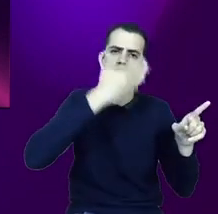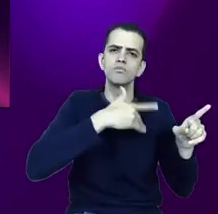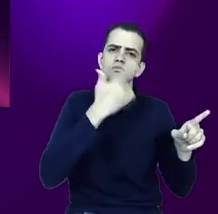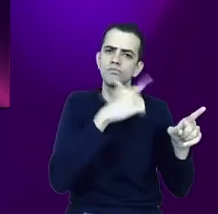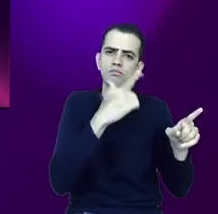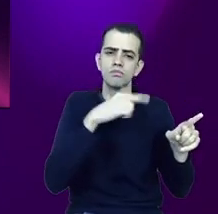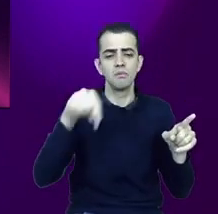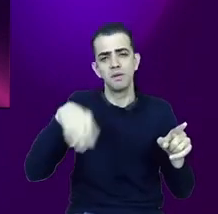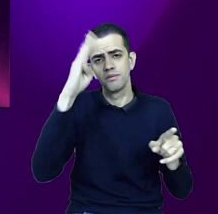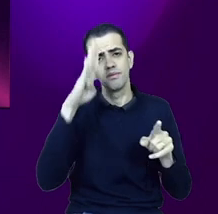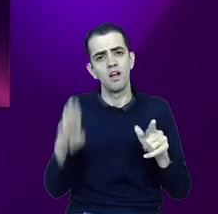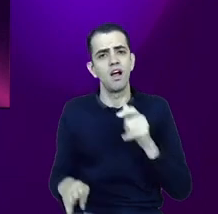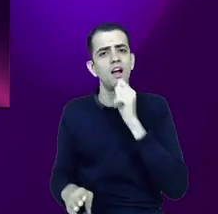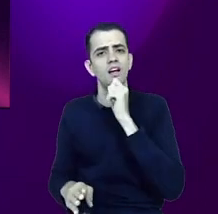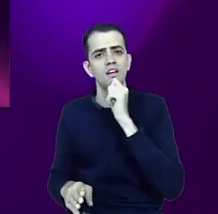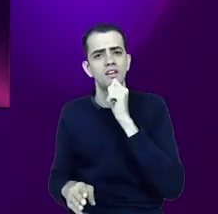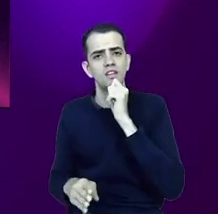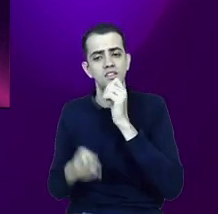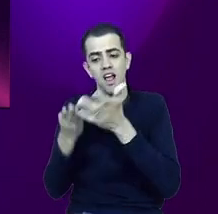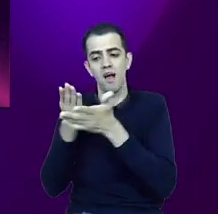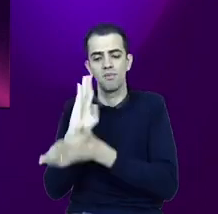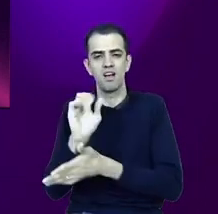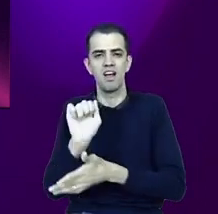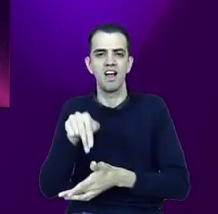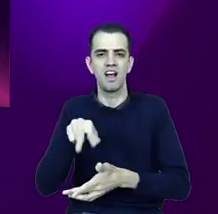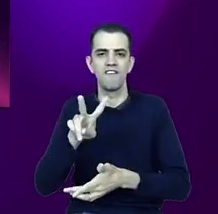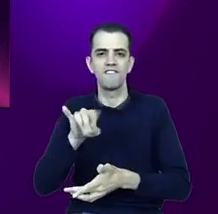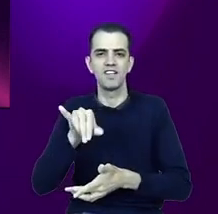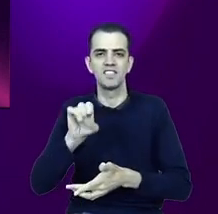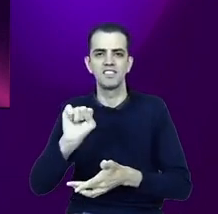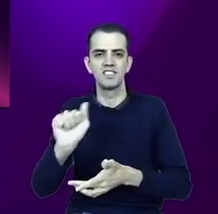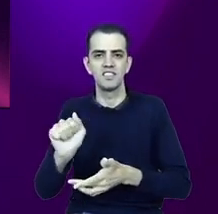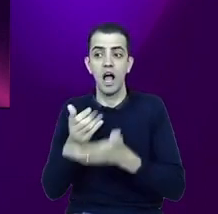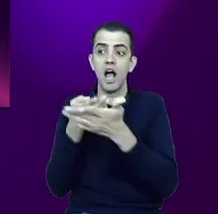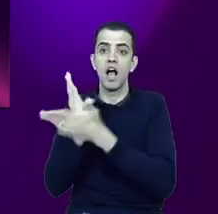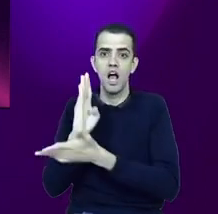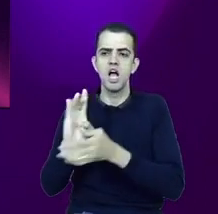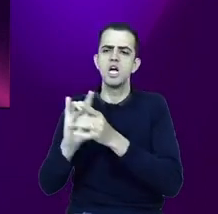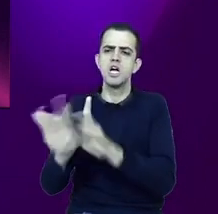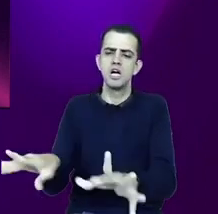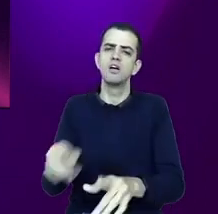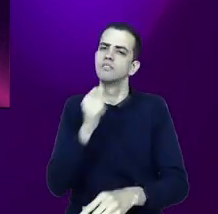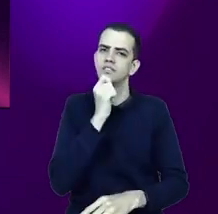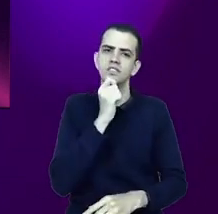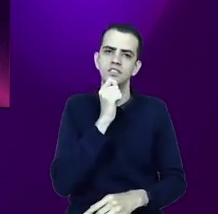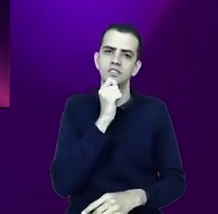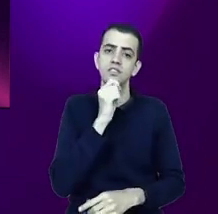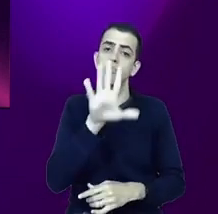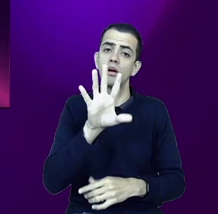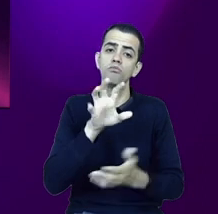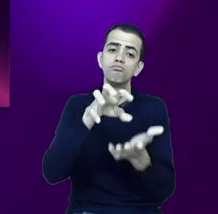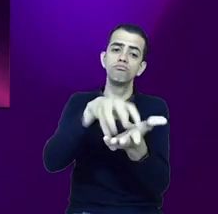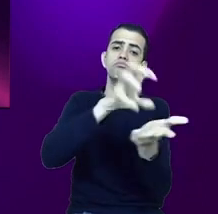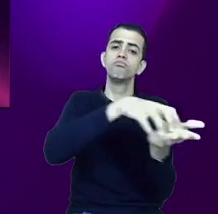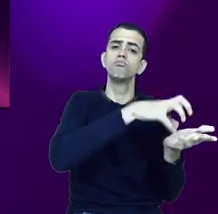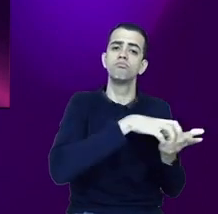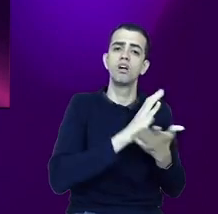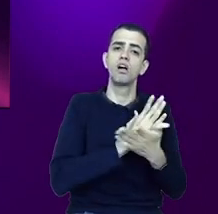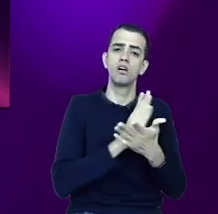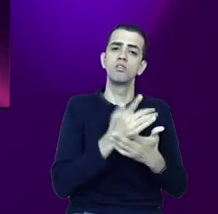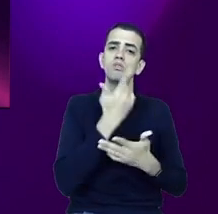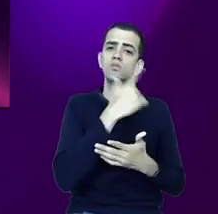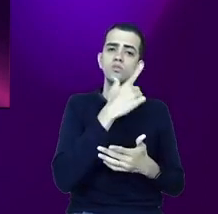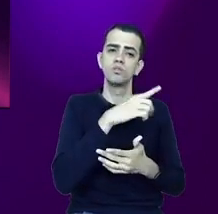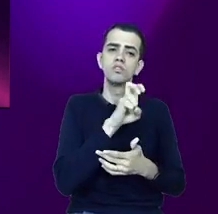não tem ainda uma aprovação da Anvisa, embora alguns centros já consigam manipular o sal que é empregado e